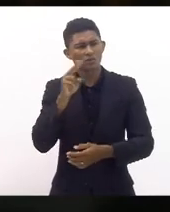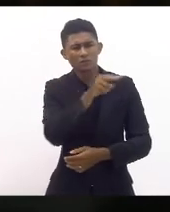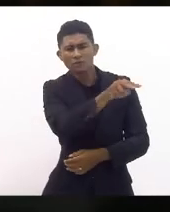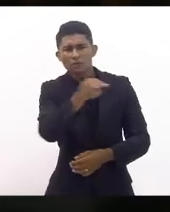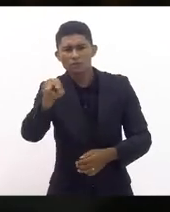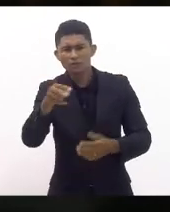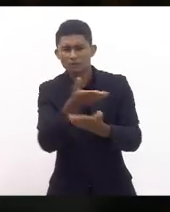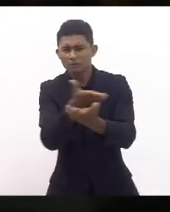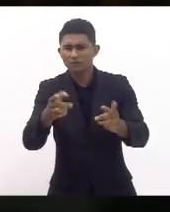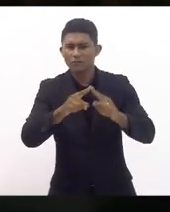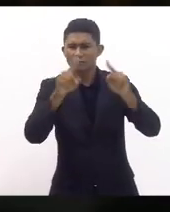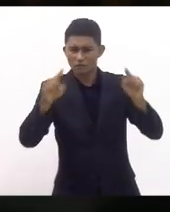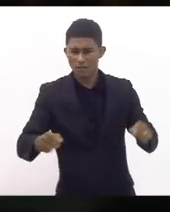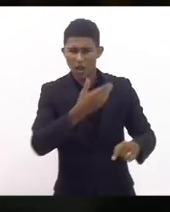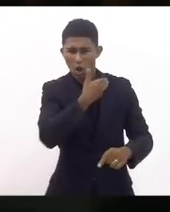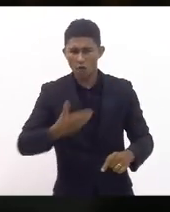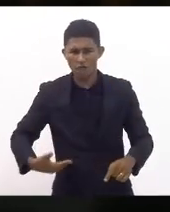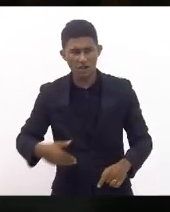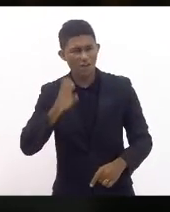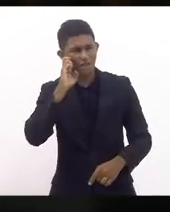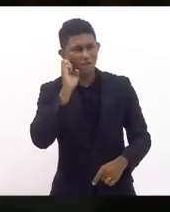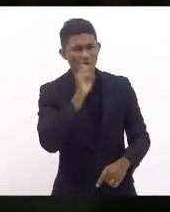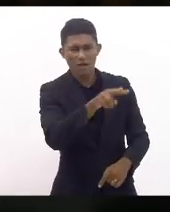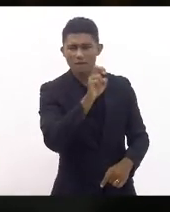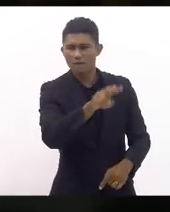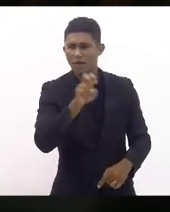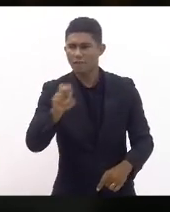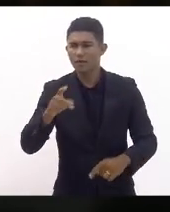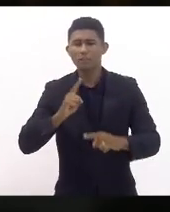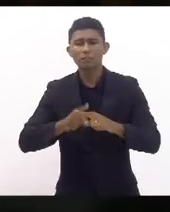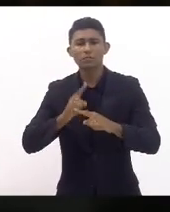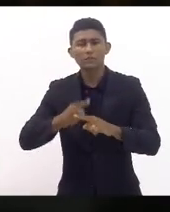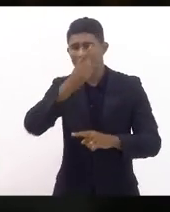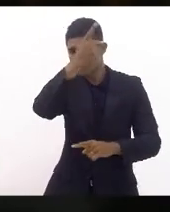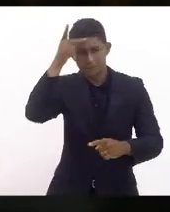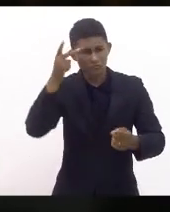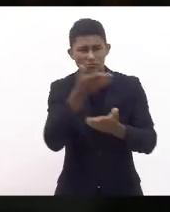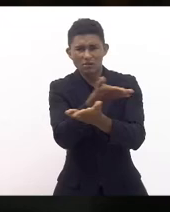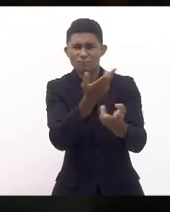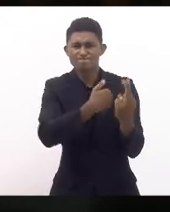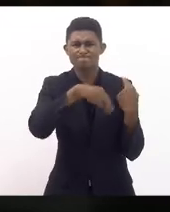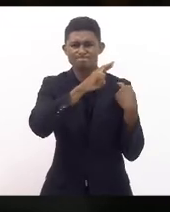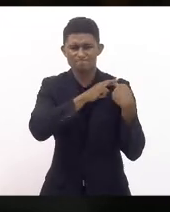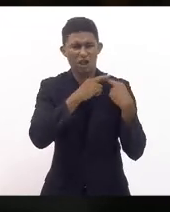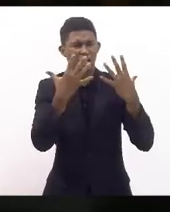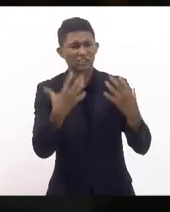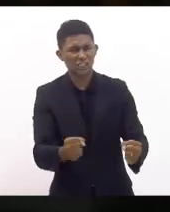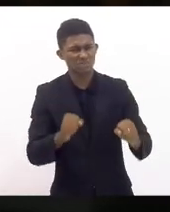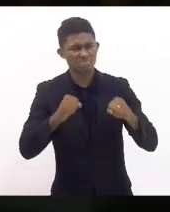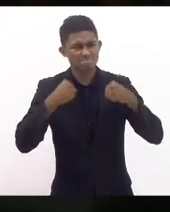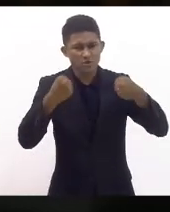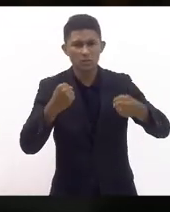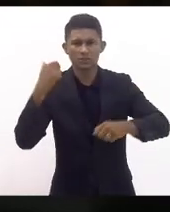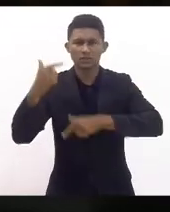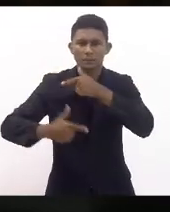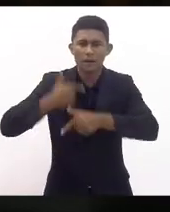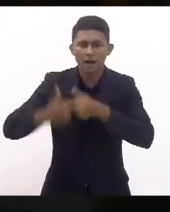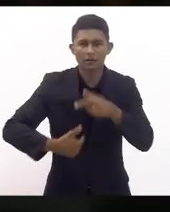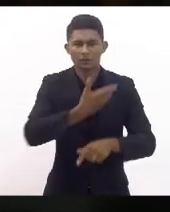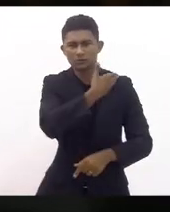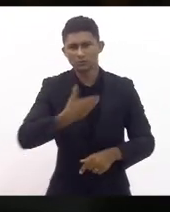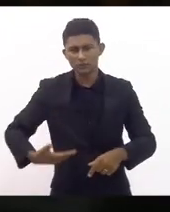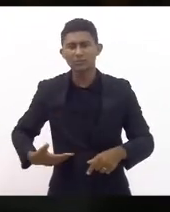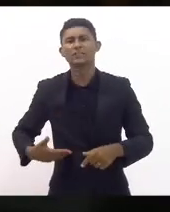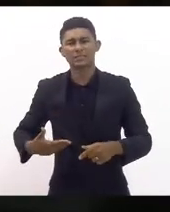minha grande inspiração, porque tem pessoas comprometidas com a causa pública, com